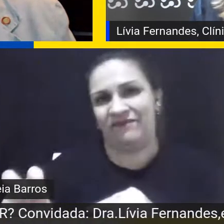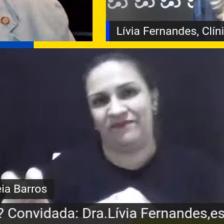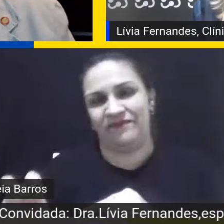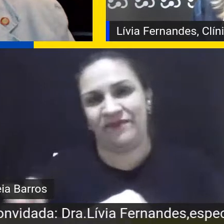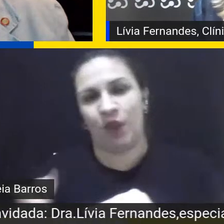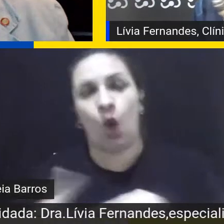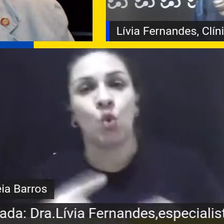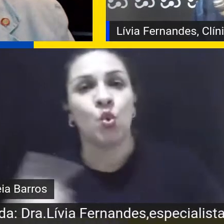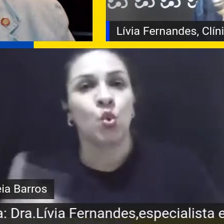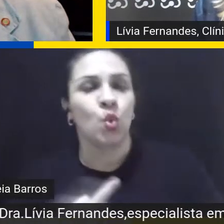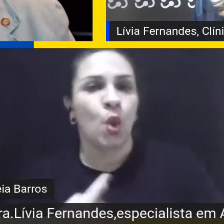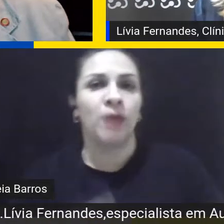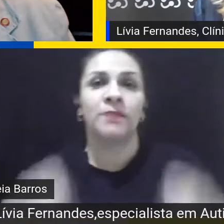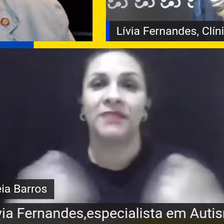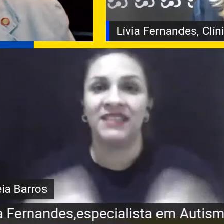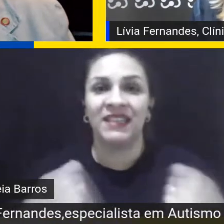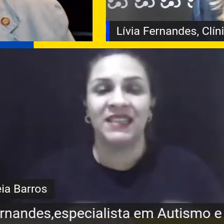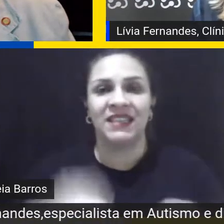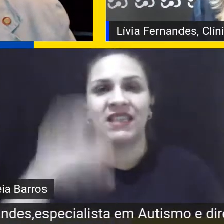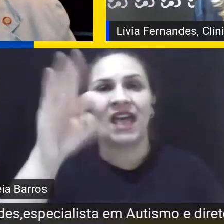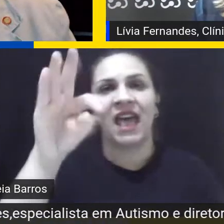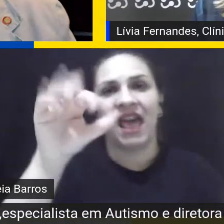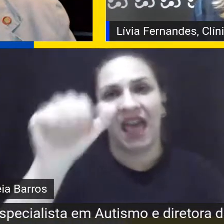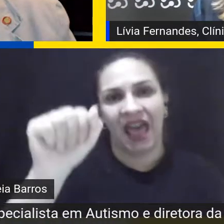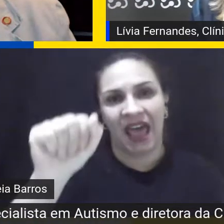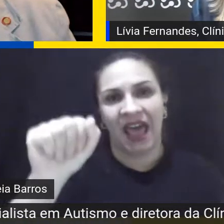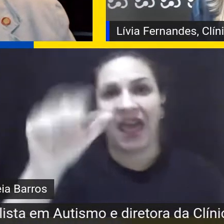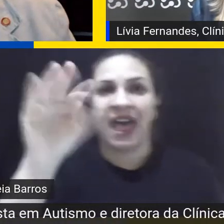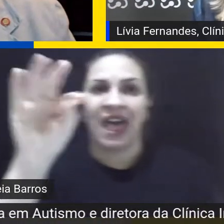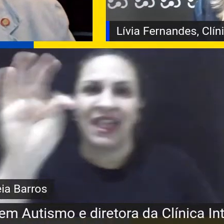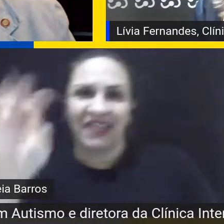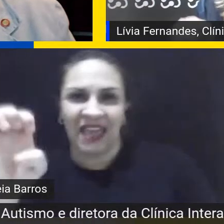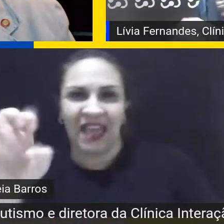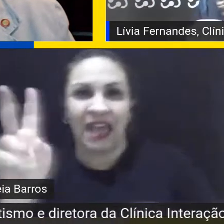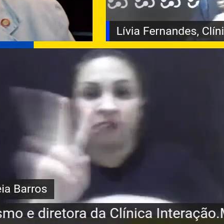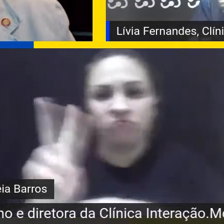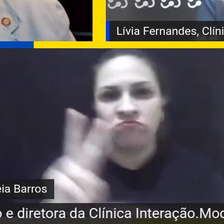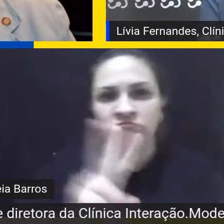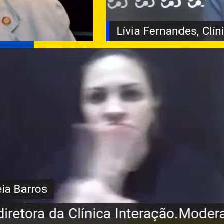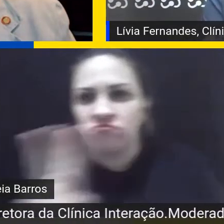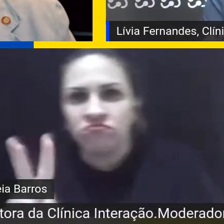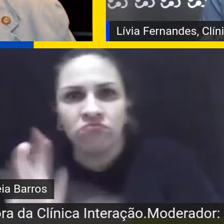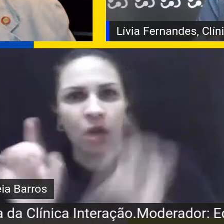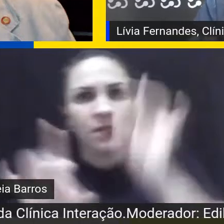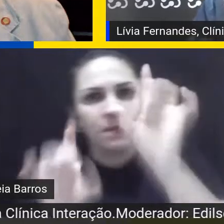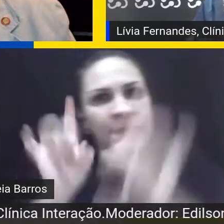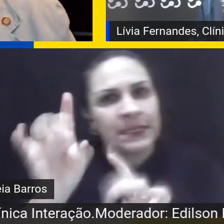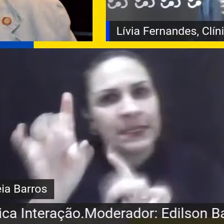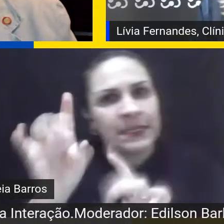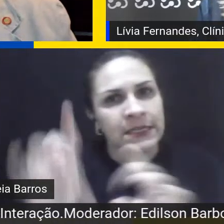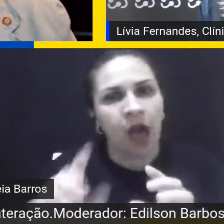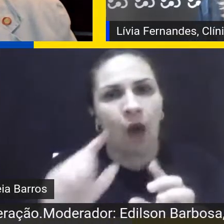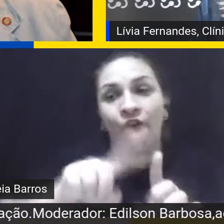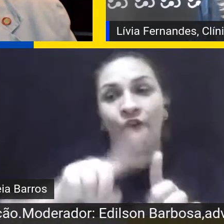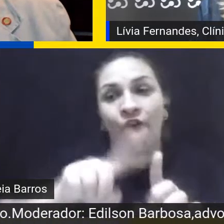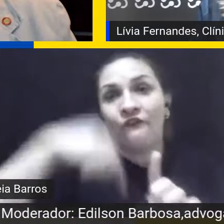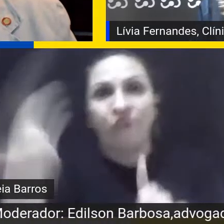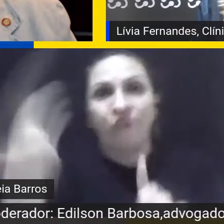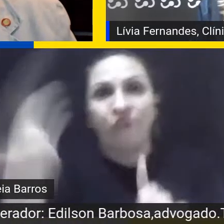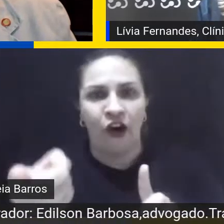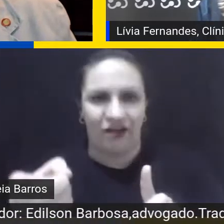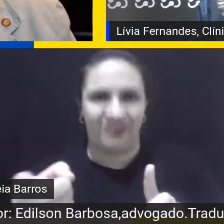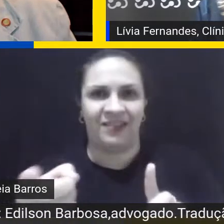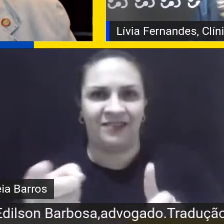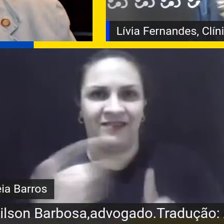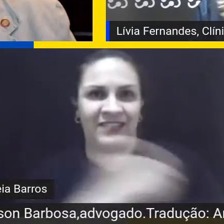um AT acompanhando esse adolescente, esse adulto, fora da clínica. Então, a gente já enxerga